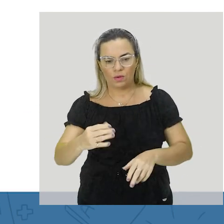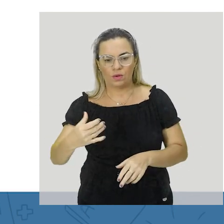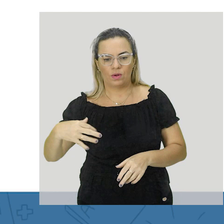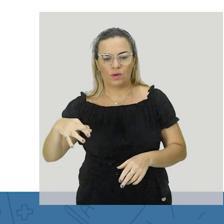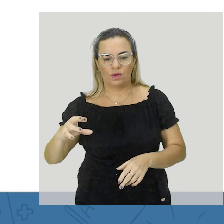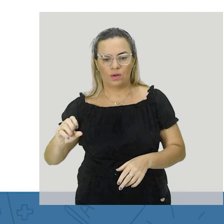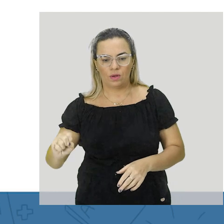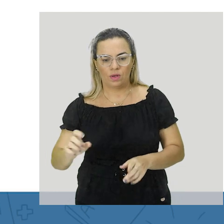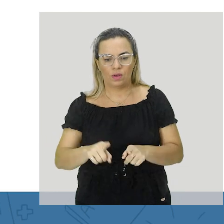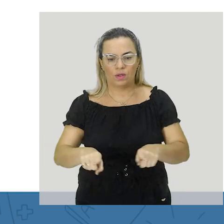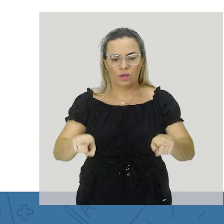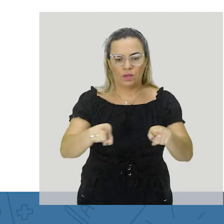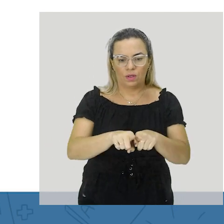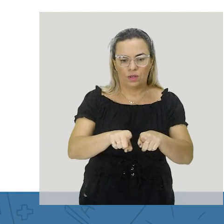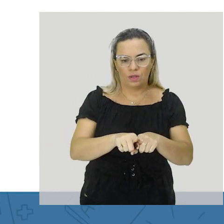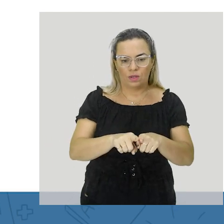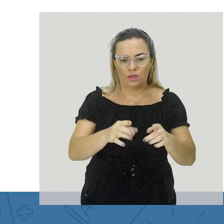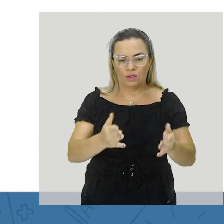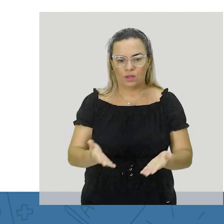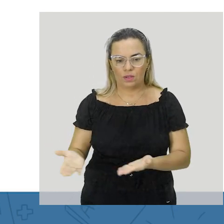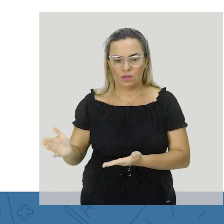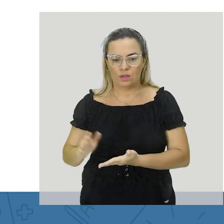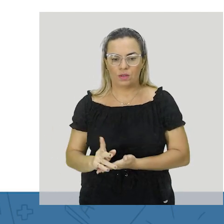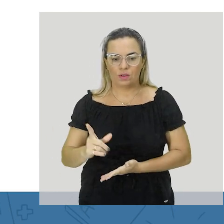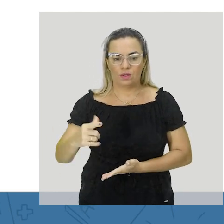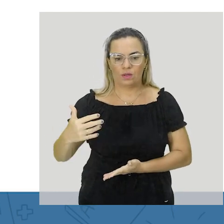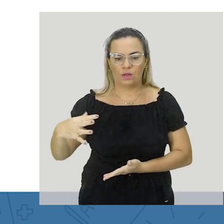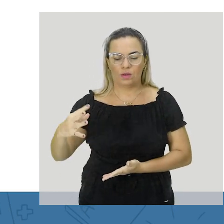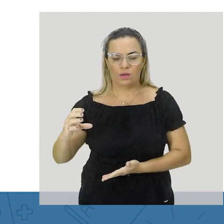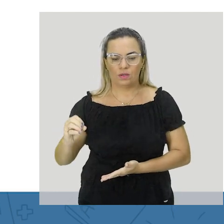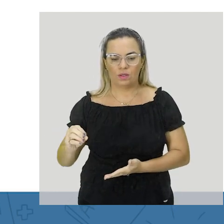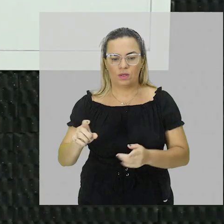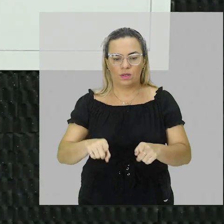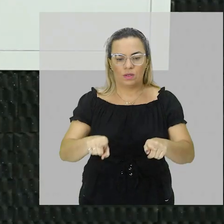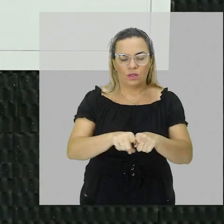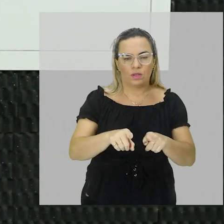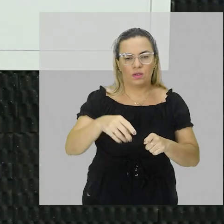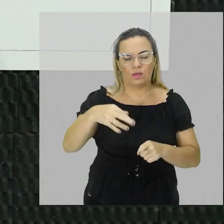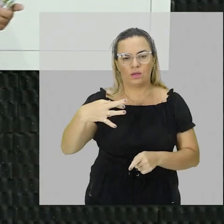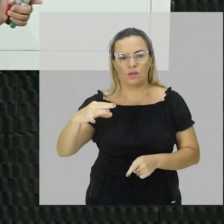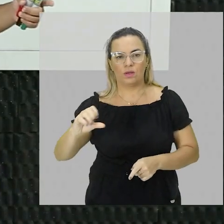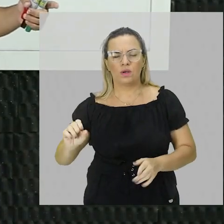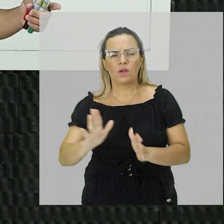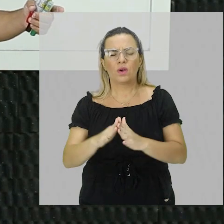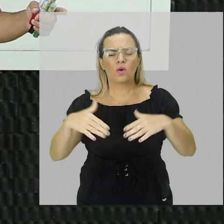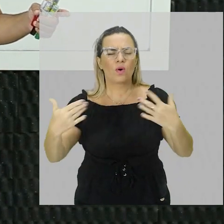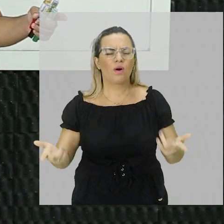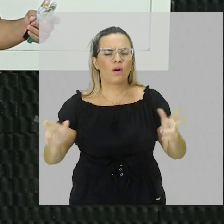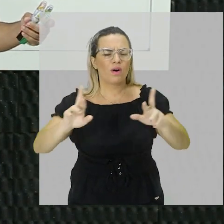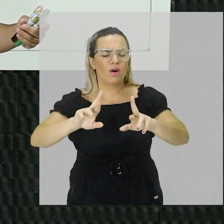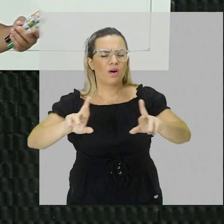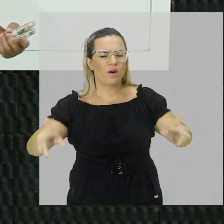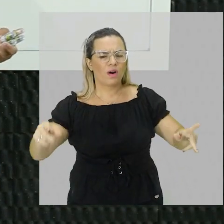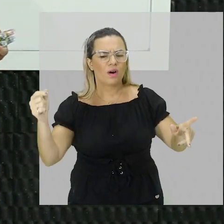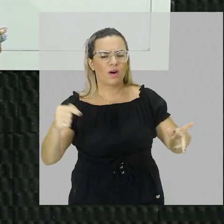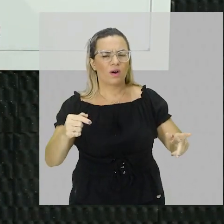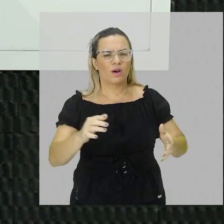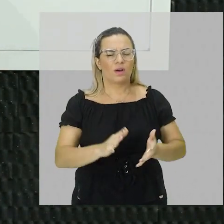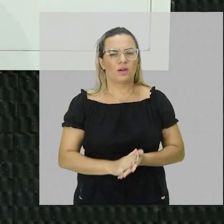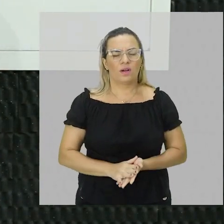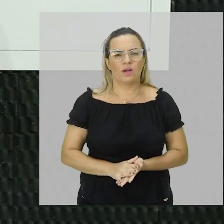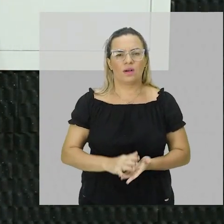no nosso sistema solar, tá certo? Qual é a diferença entre eles, certo? Para ser